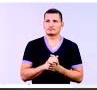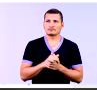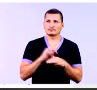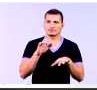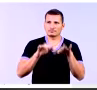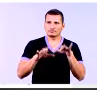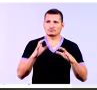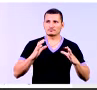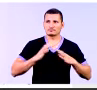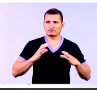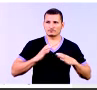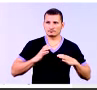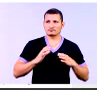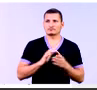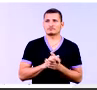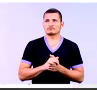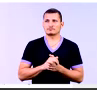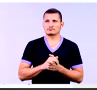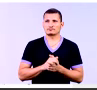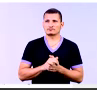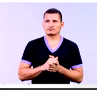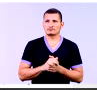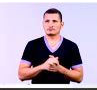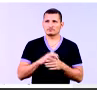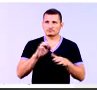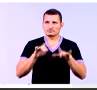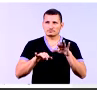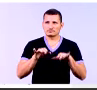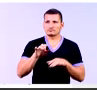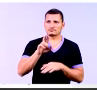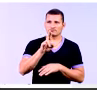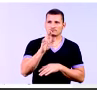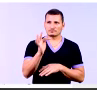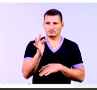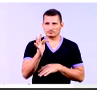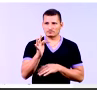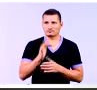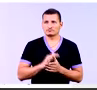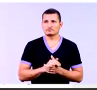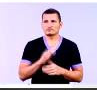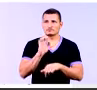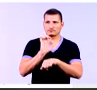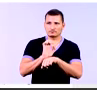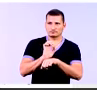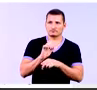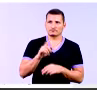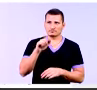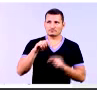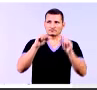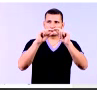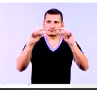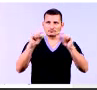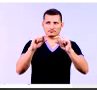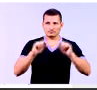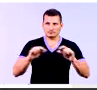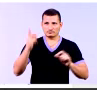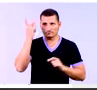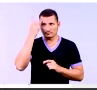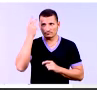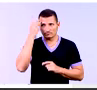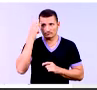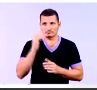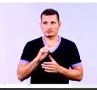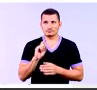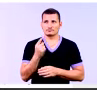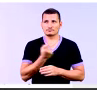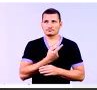Digite a cidade do cliente. Digite o estado do cliente. É um formulário comum, como nós